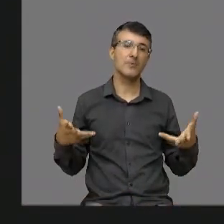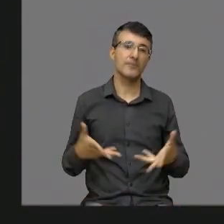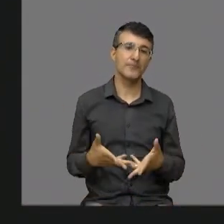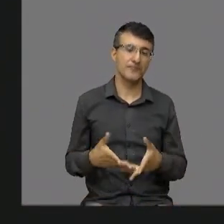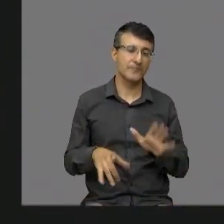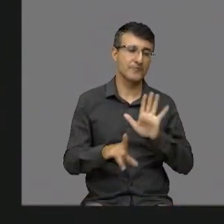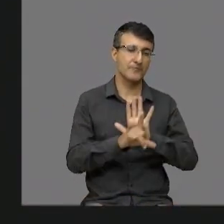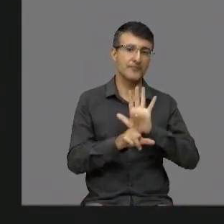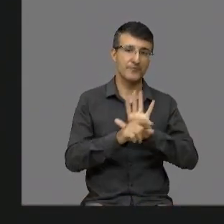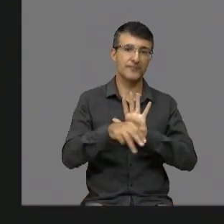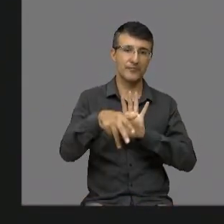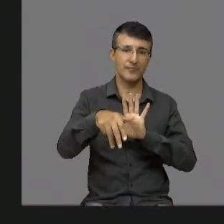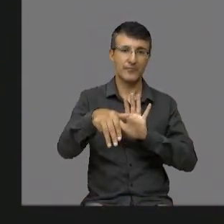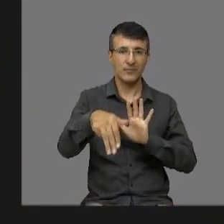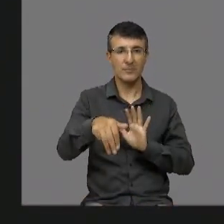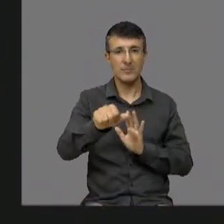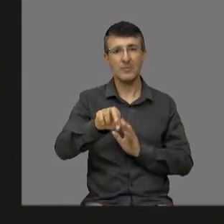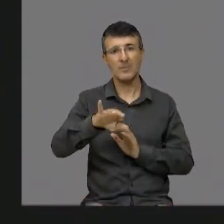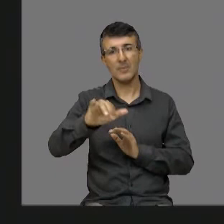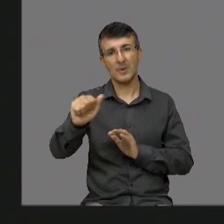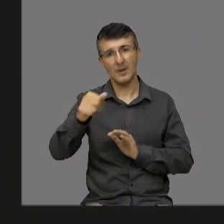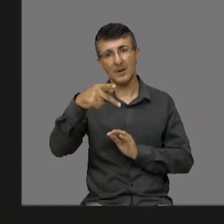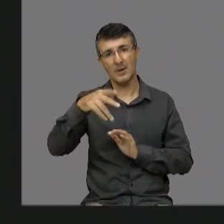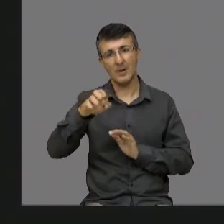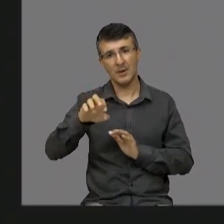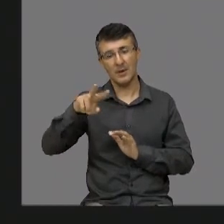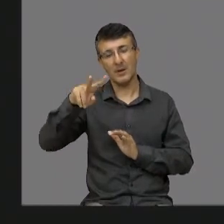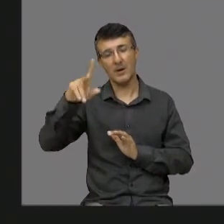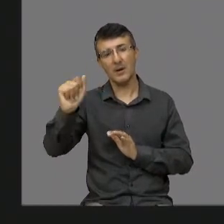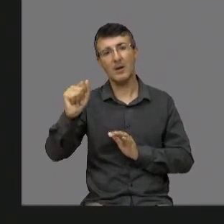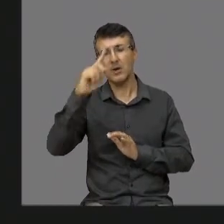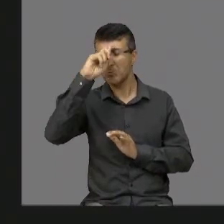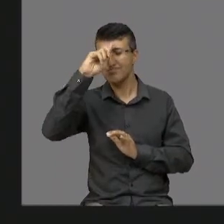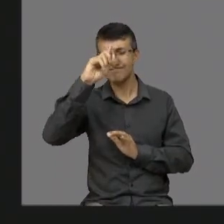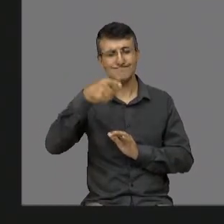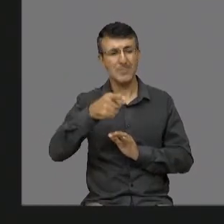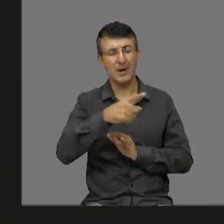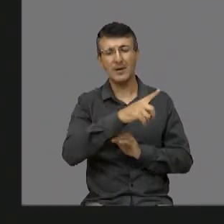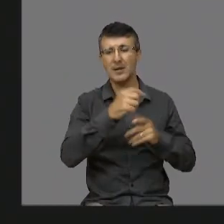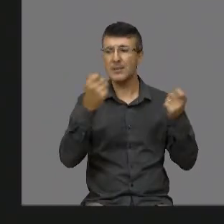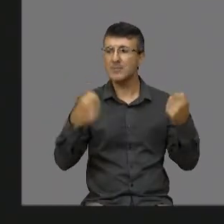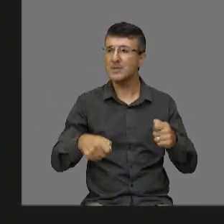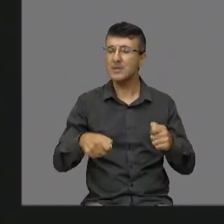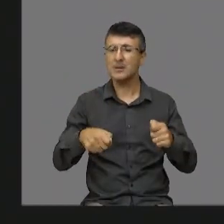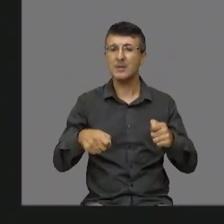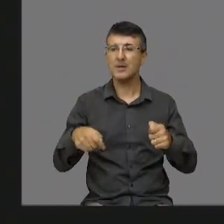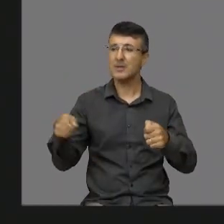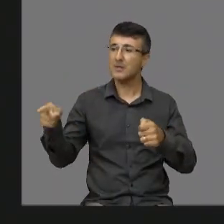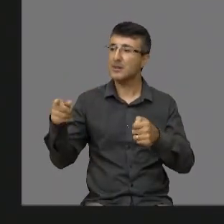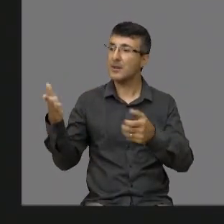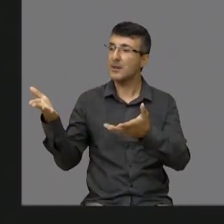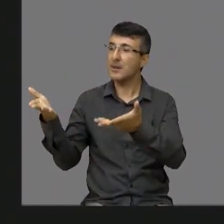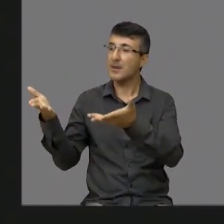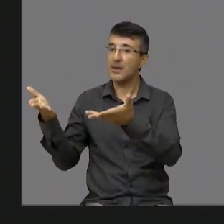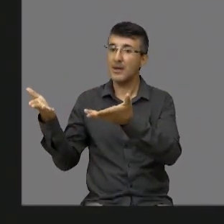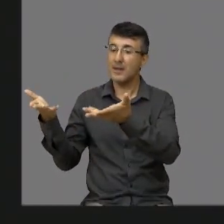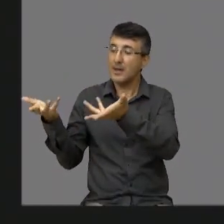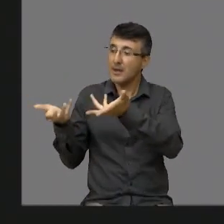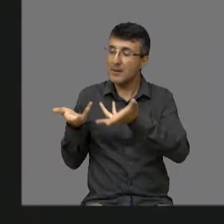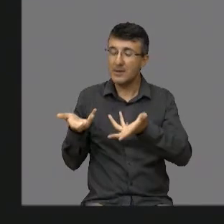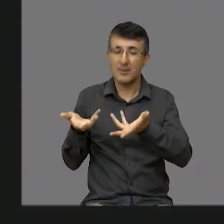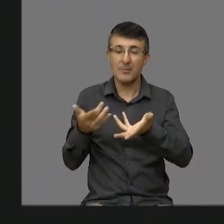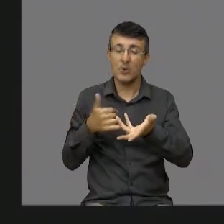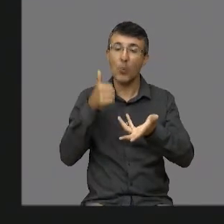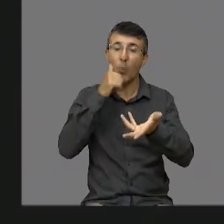não obriga que a delegacia coloque que ela tem que ser atendida por mulher. Mas hoje os BOs têm muitos problemas,